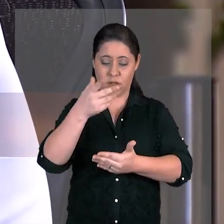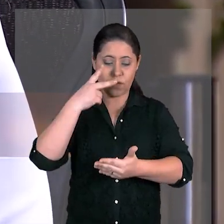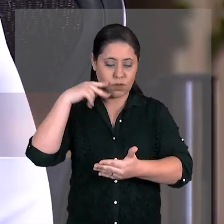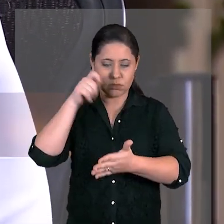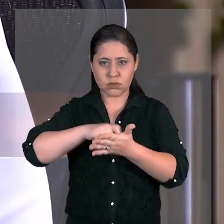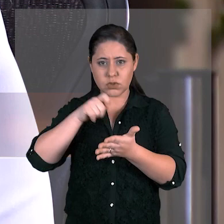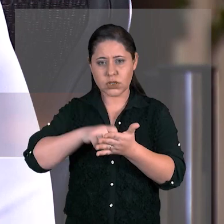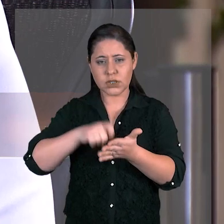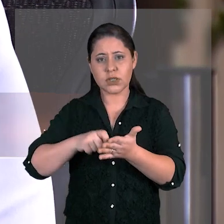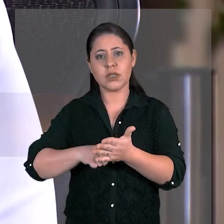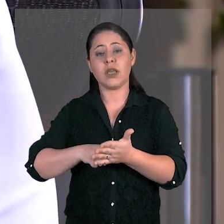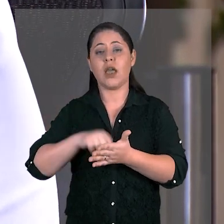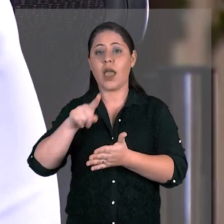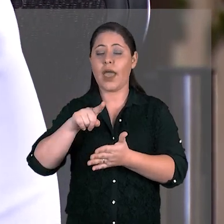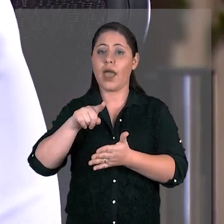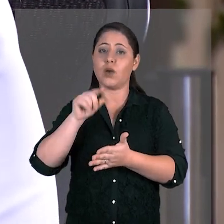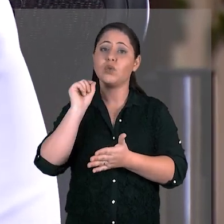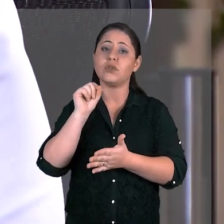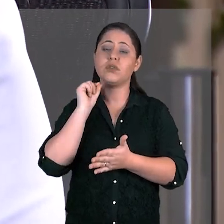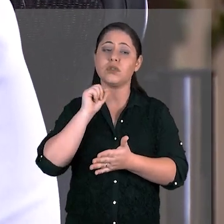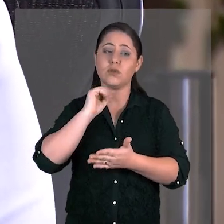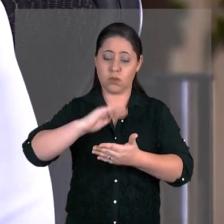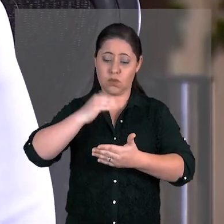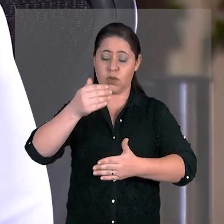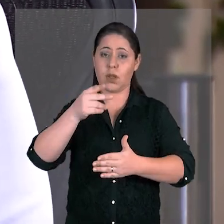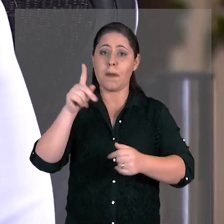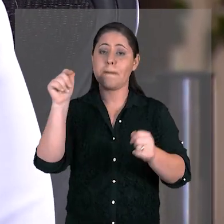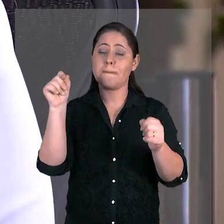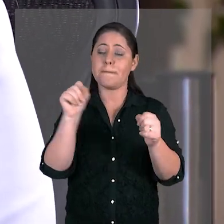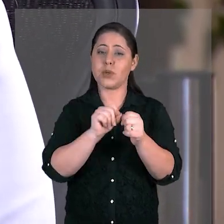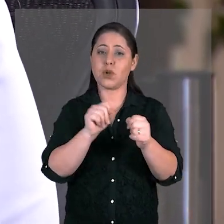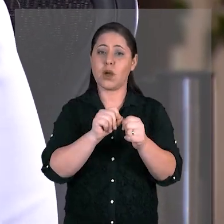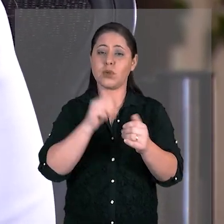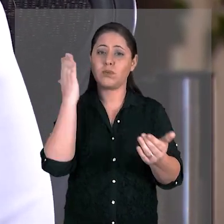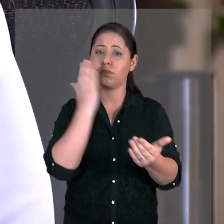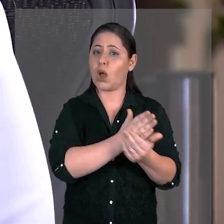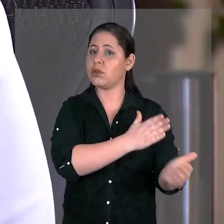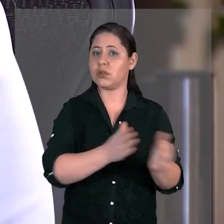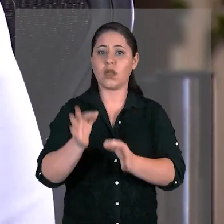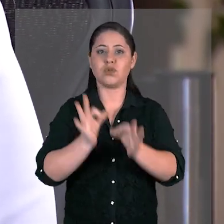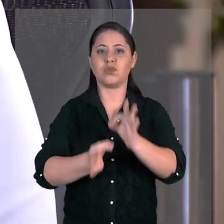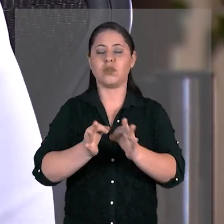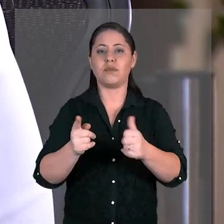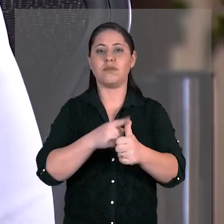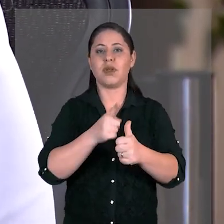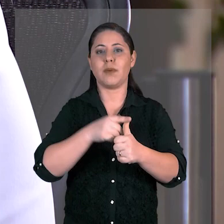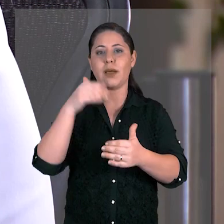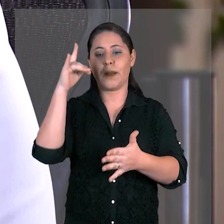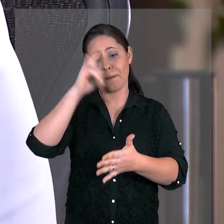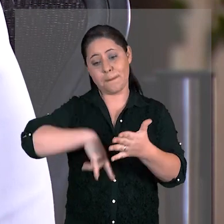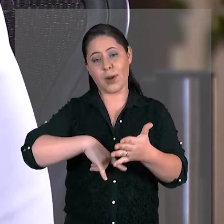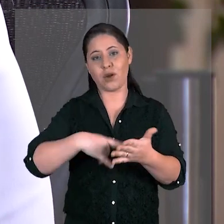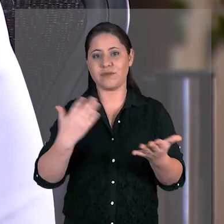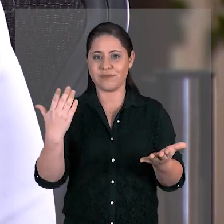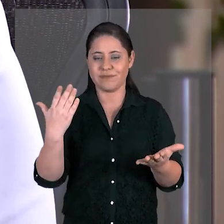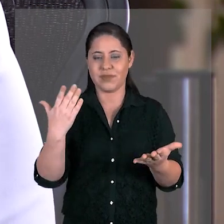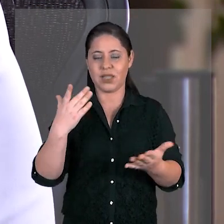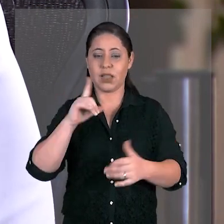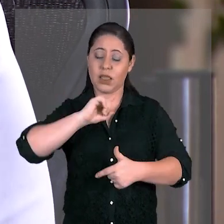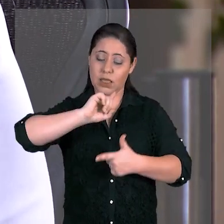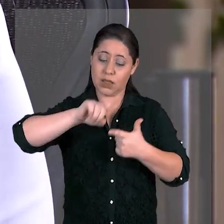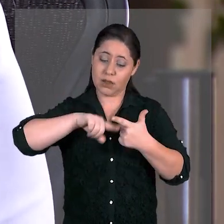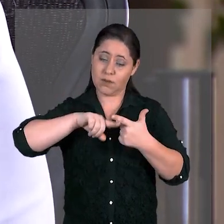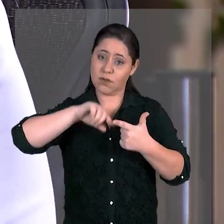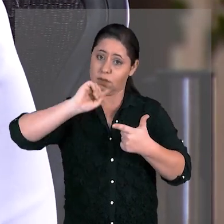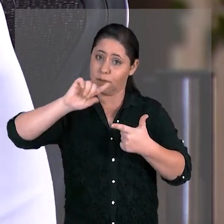é o start para você entrar com o processo judicial. Você já tem a primeira prova. Segundo, feito isso,